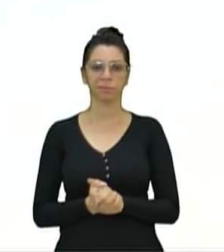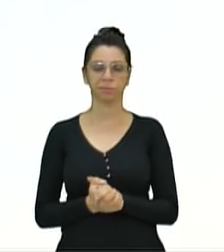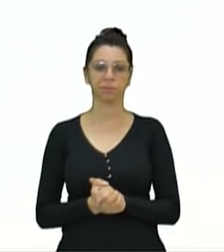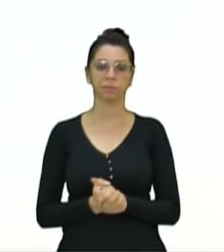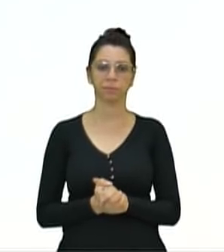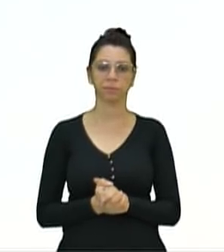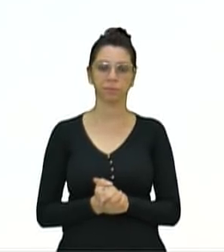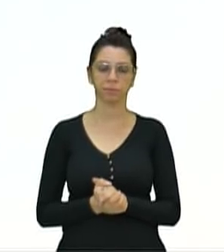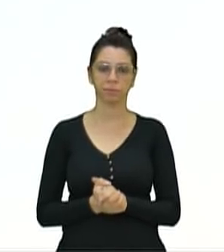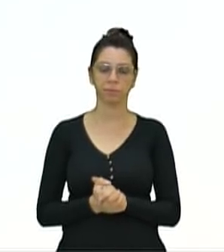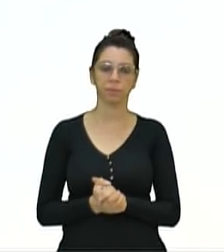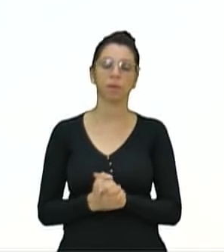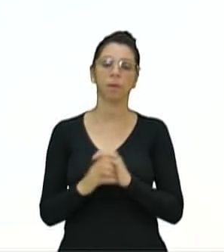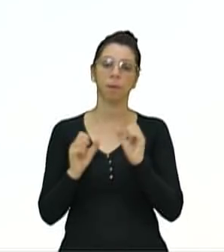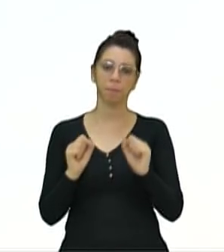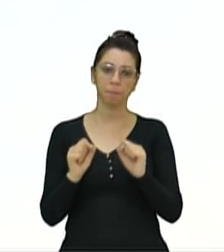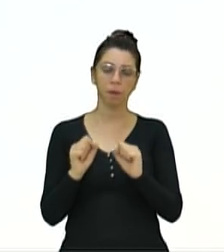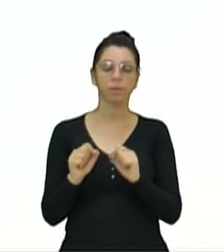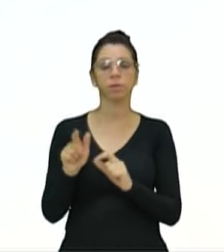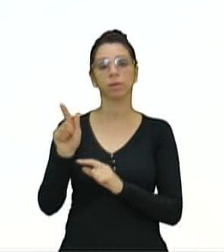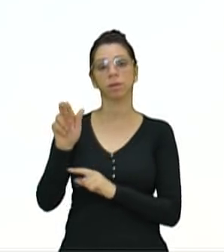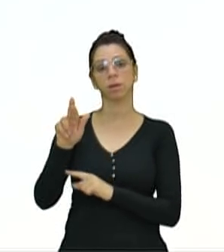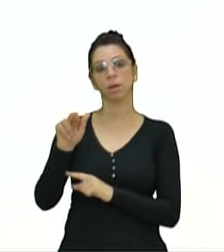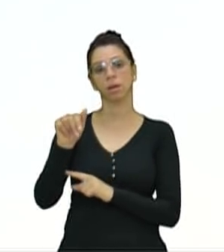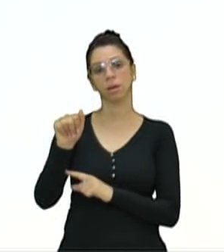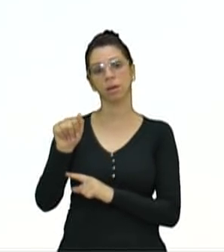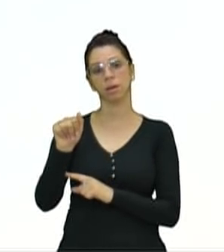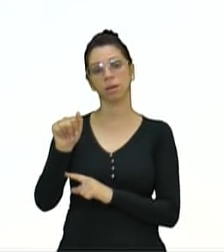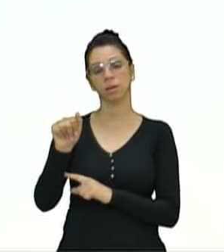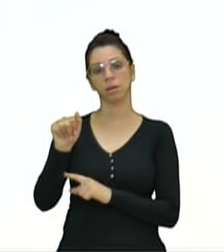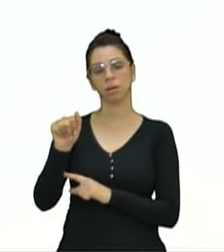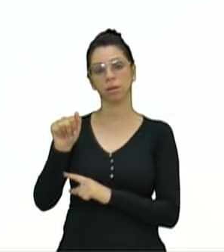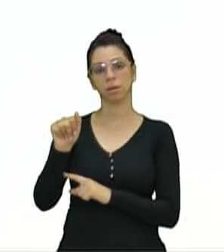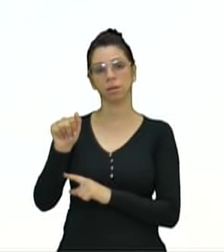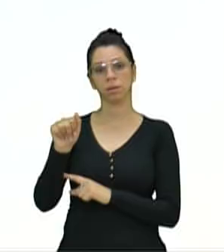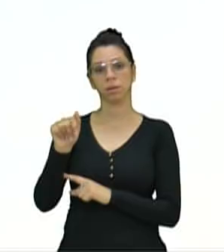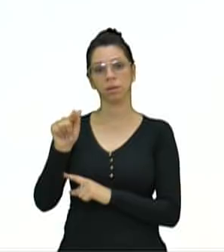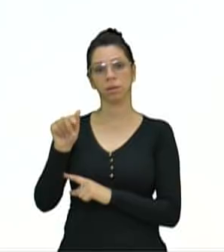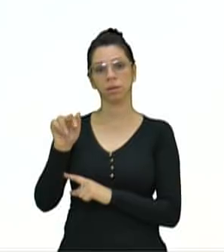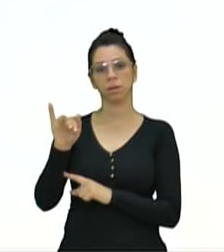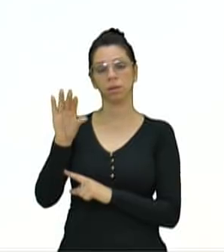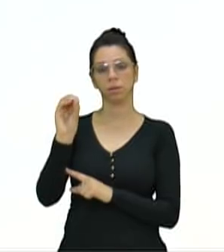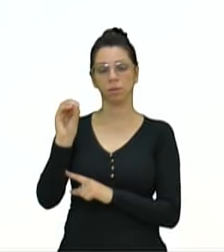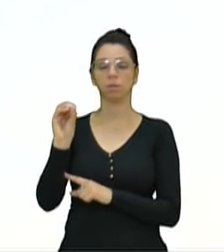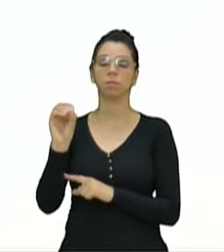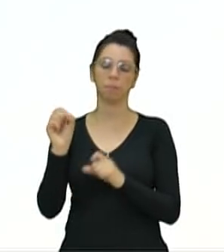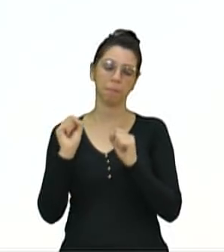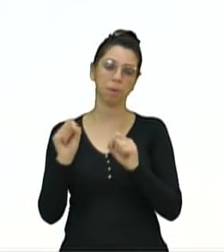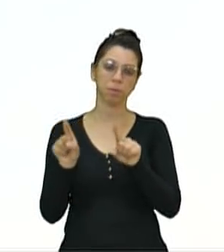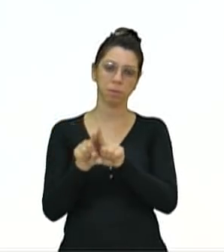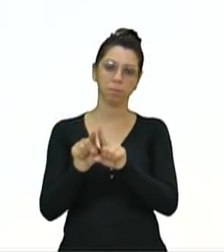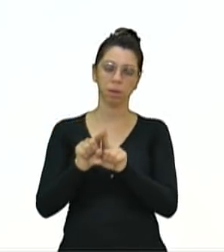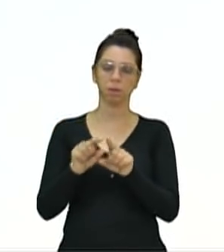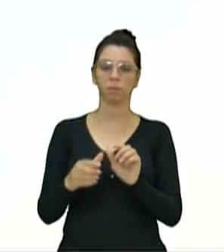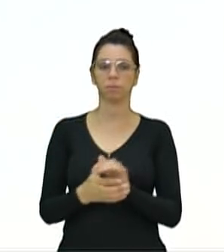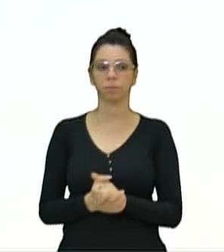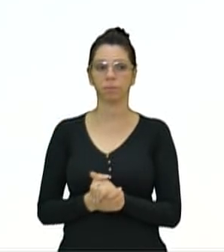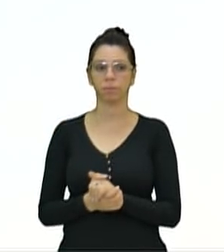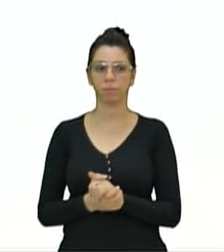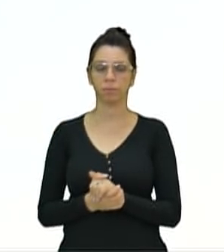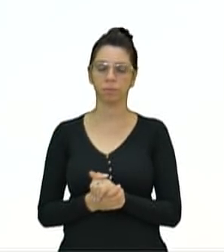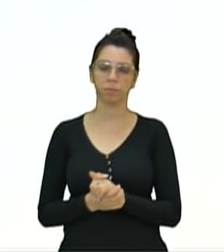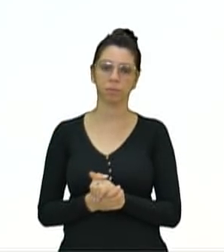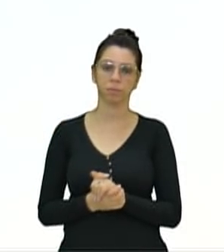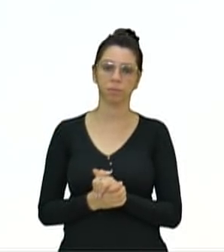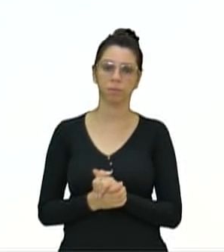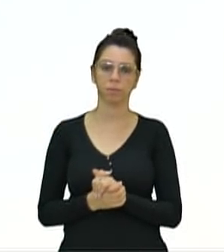podemos chamar linfonodos ou gânglios, tá? É a mesma coisa, aqui tá com a palavra gânglios. Aqui seria os linfonodos normais e